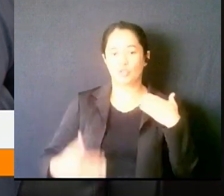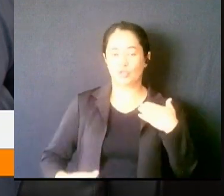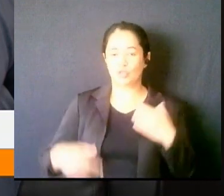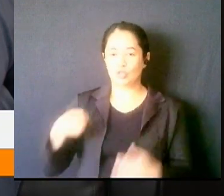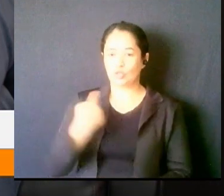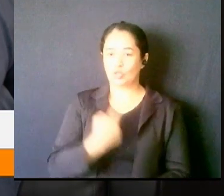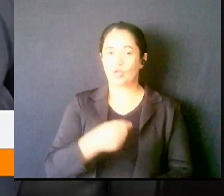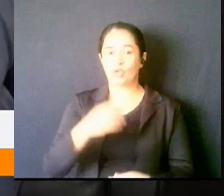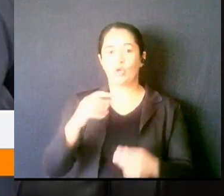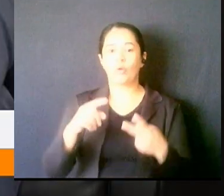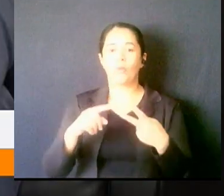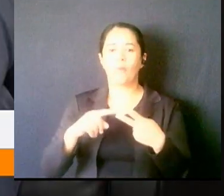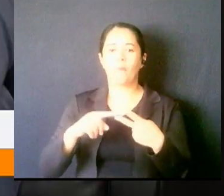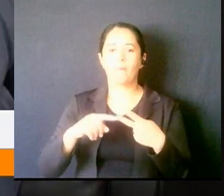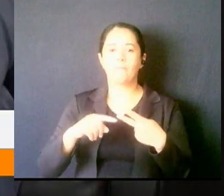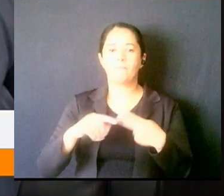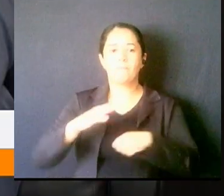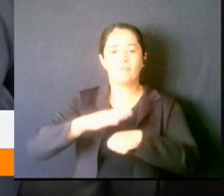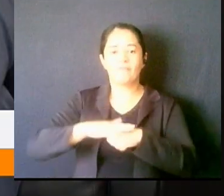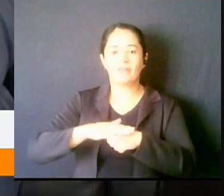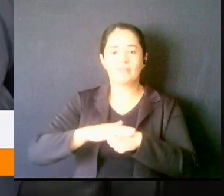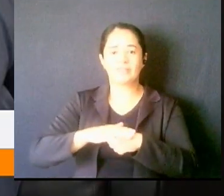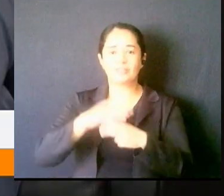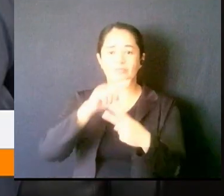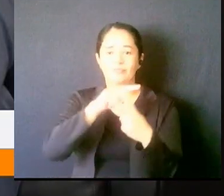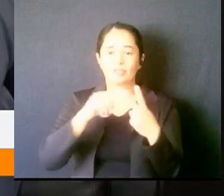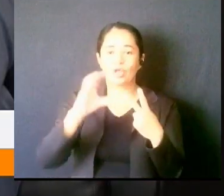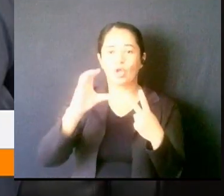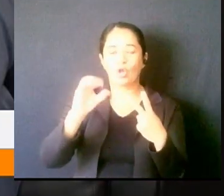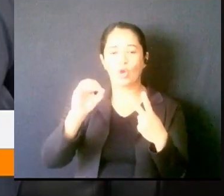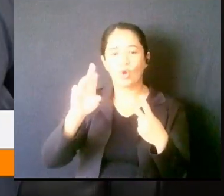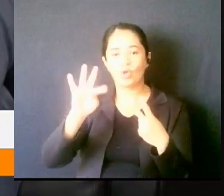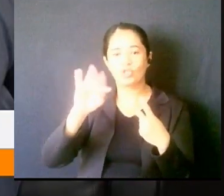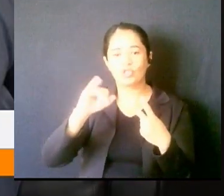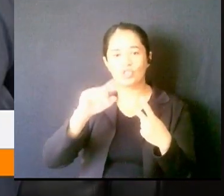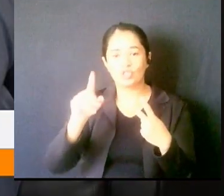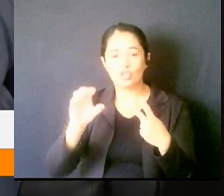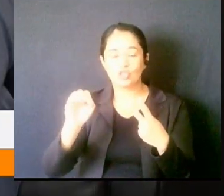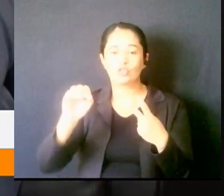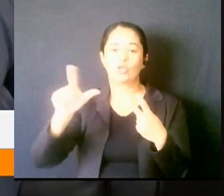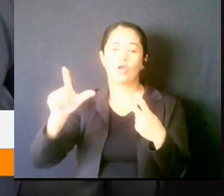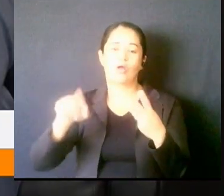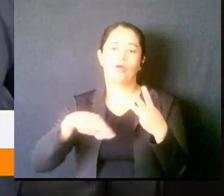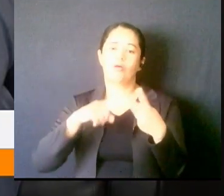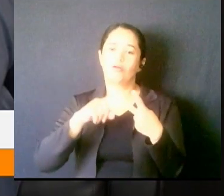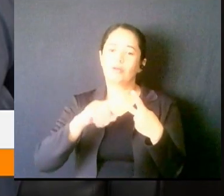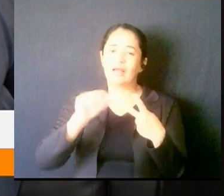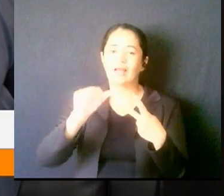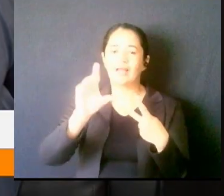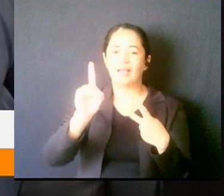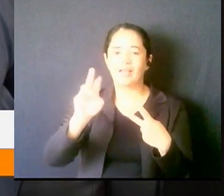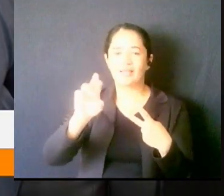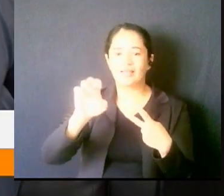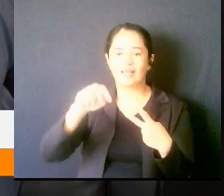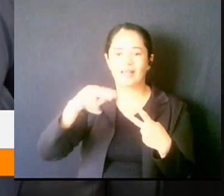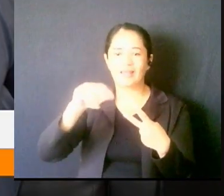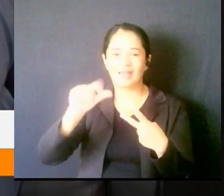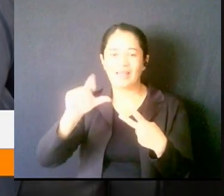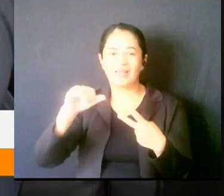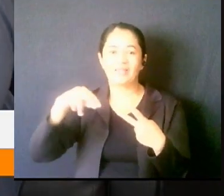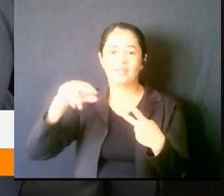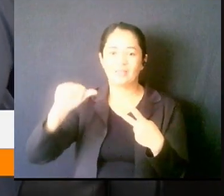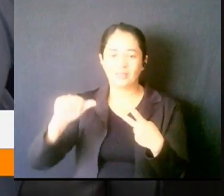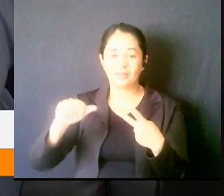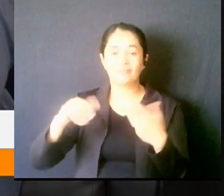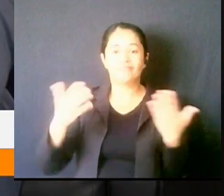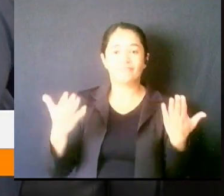produz adrenalina. Esses 2 hormônios, eles passam pela placenta e eles vão alterar o cérebro do